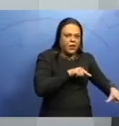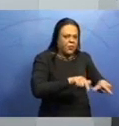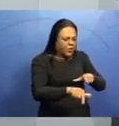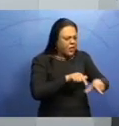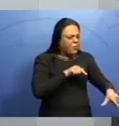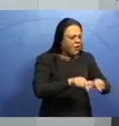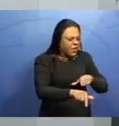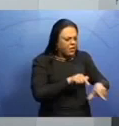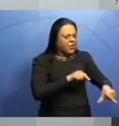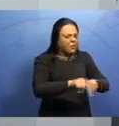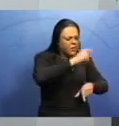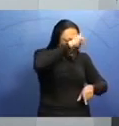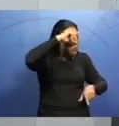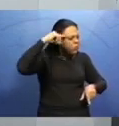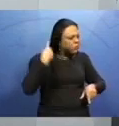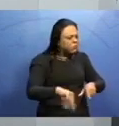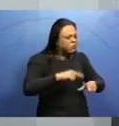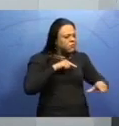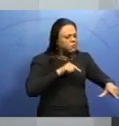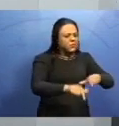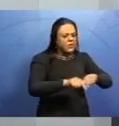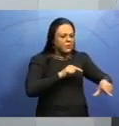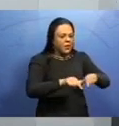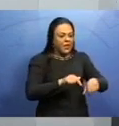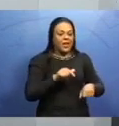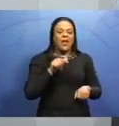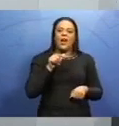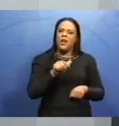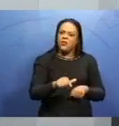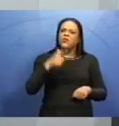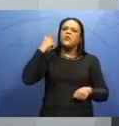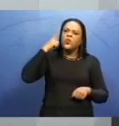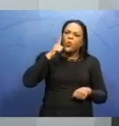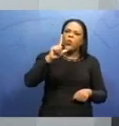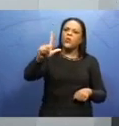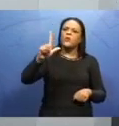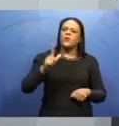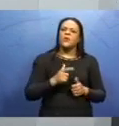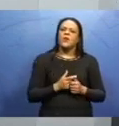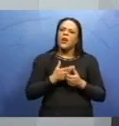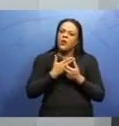Ou seja, trabalha, você tem o que você trabalha.